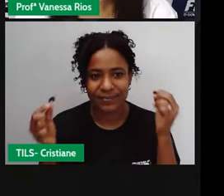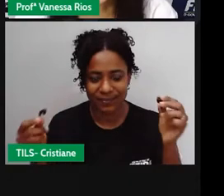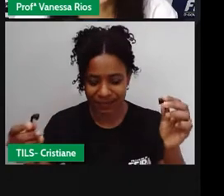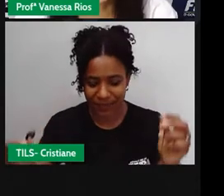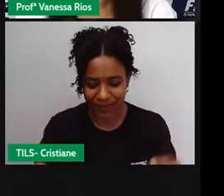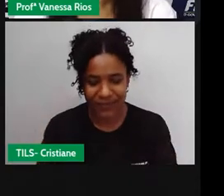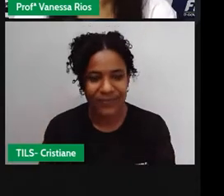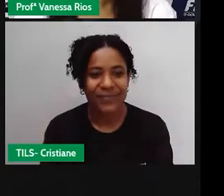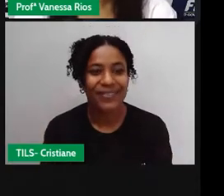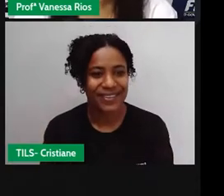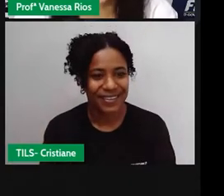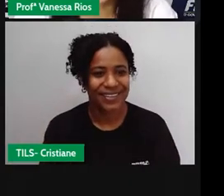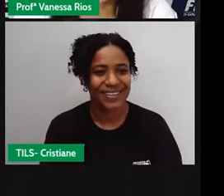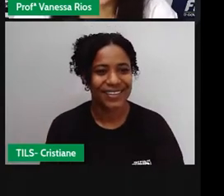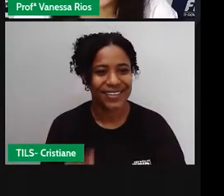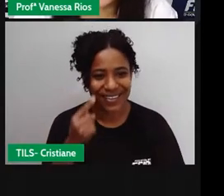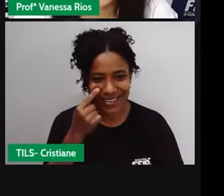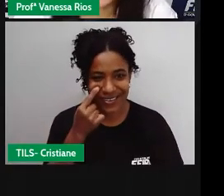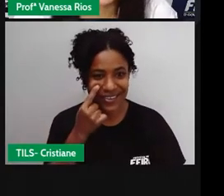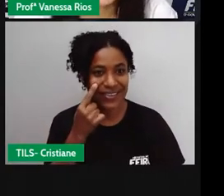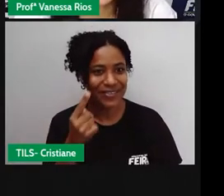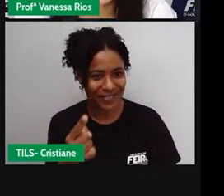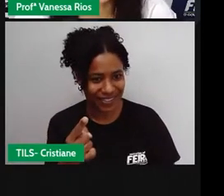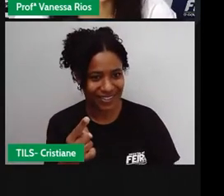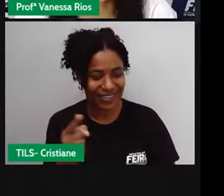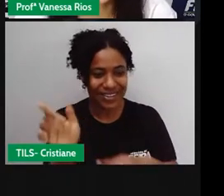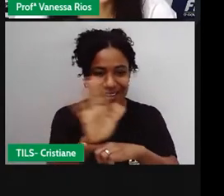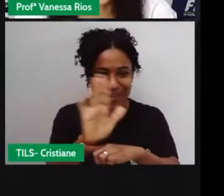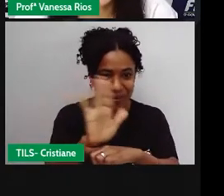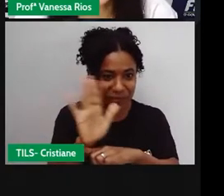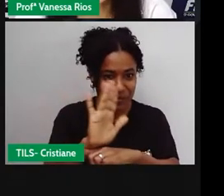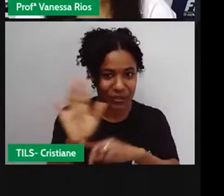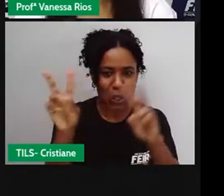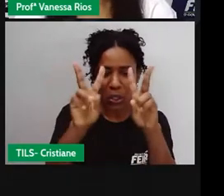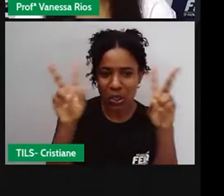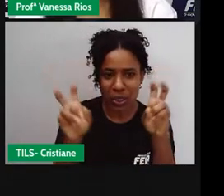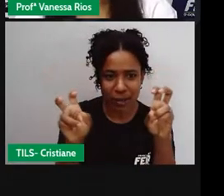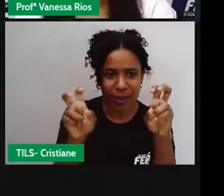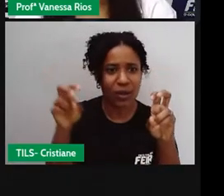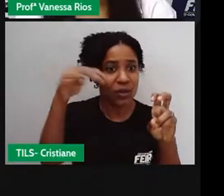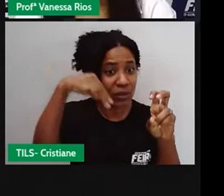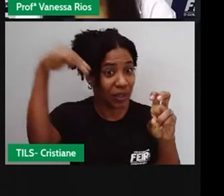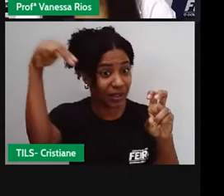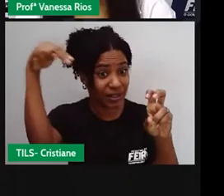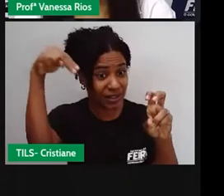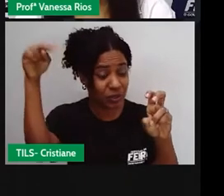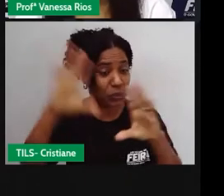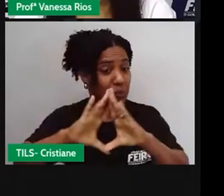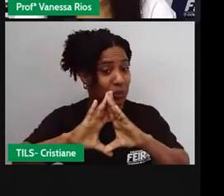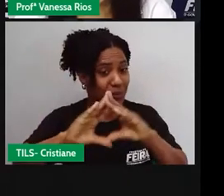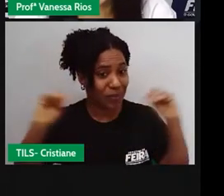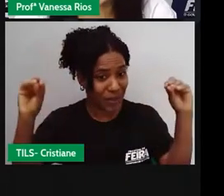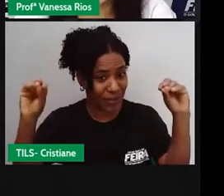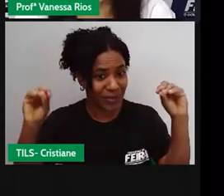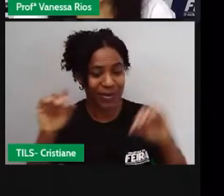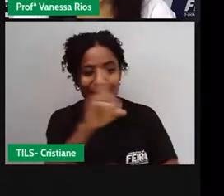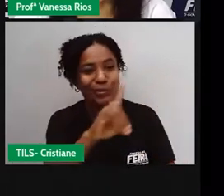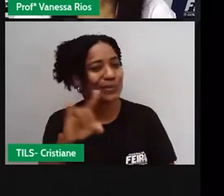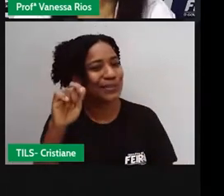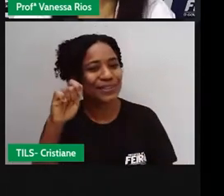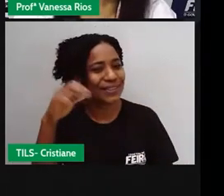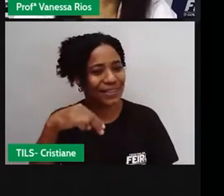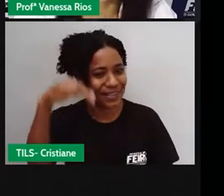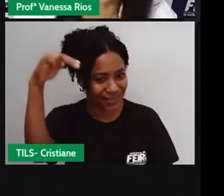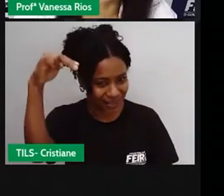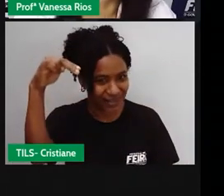Pronto. Viram aí através do vídeo, né? O sumiço do Nordeste, Dia do Nordestino e Causos de Cordel. O